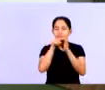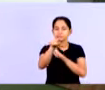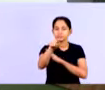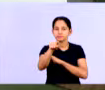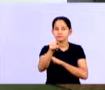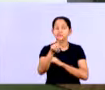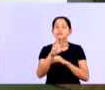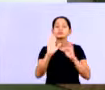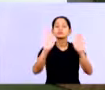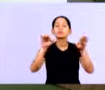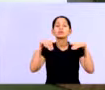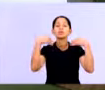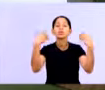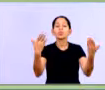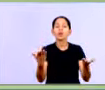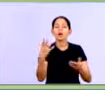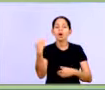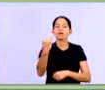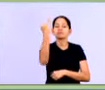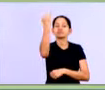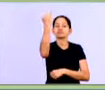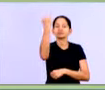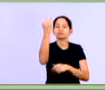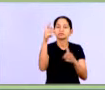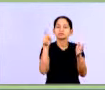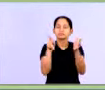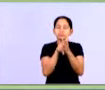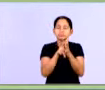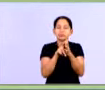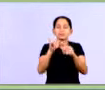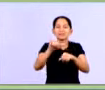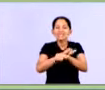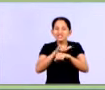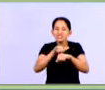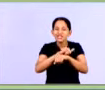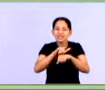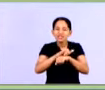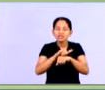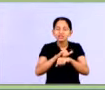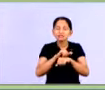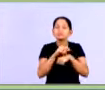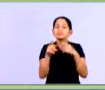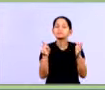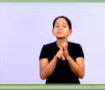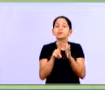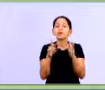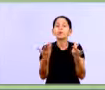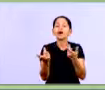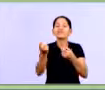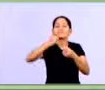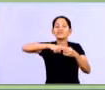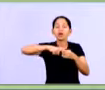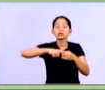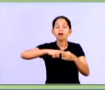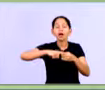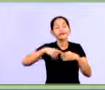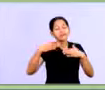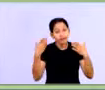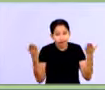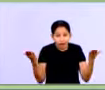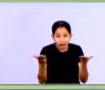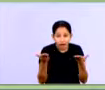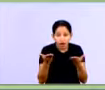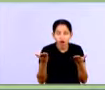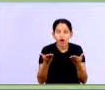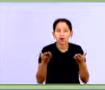Qual a importância da análise do payback para o negócio? É isso que a gente vem discutindo, né?